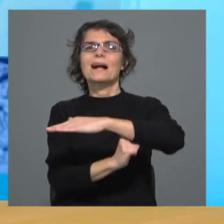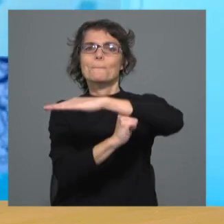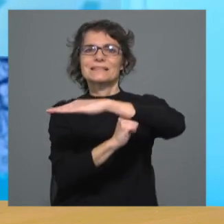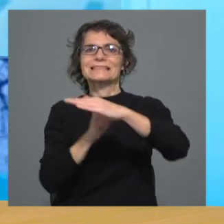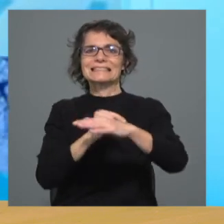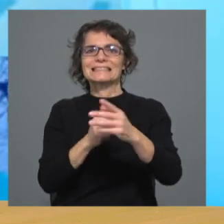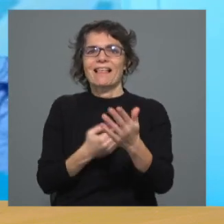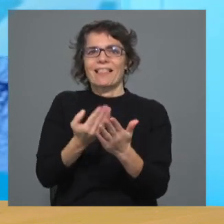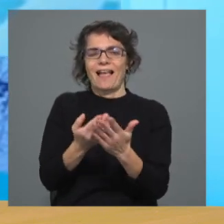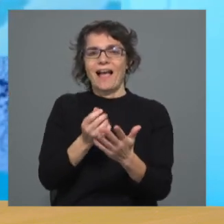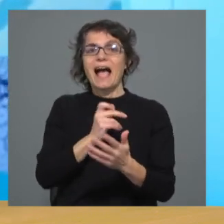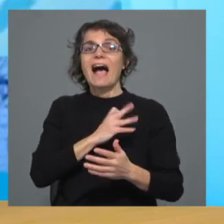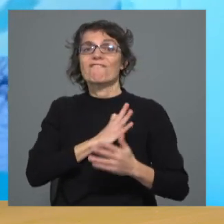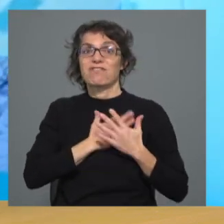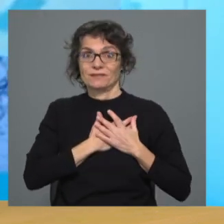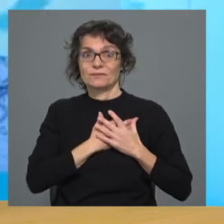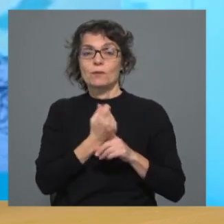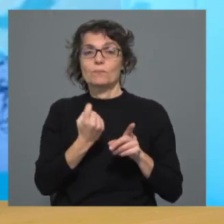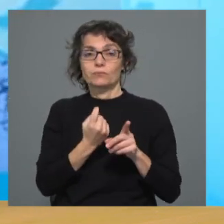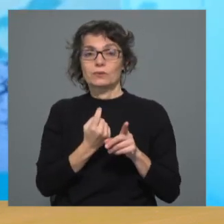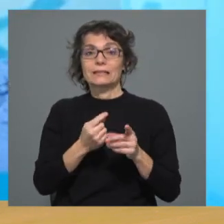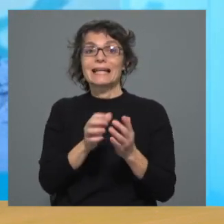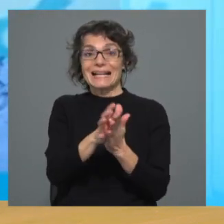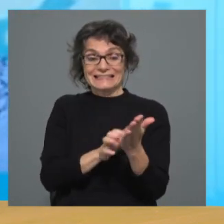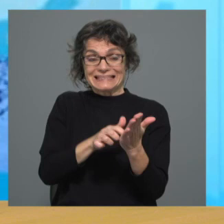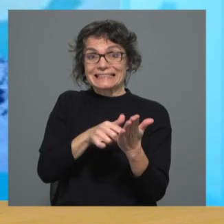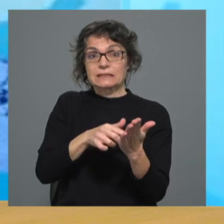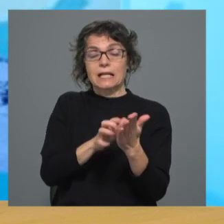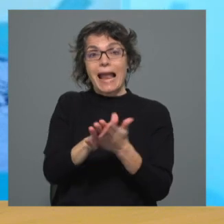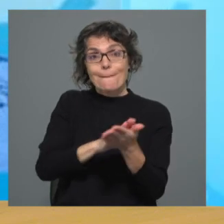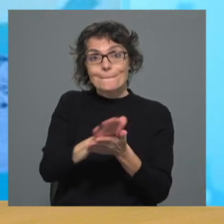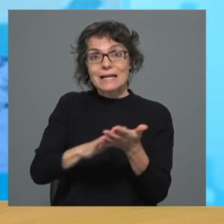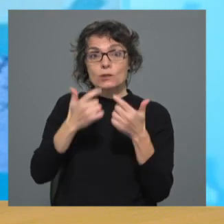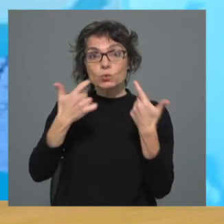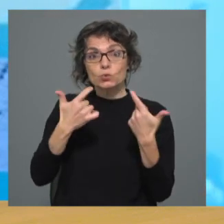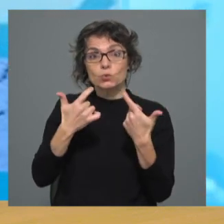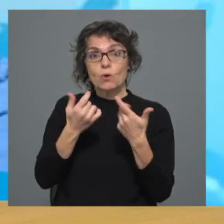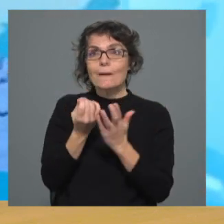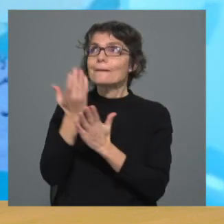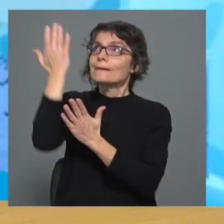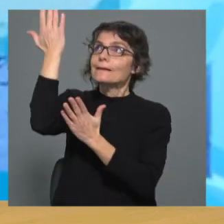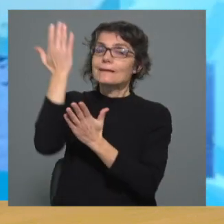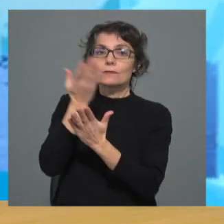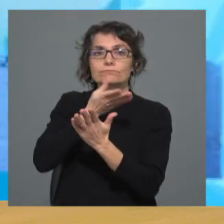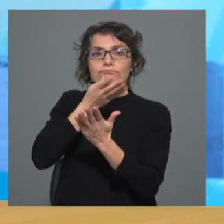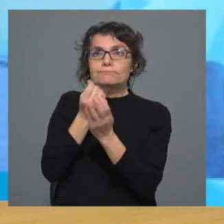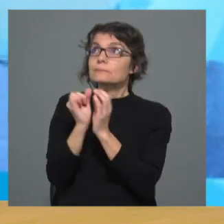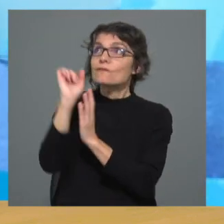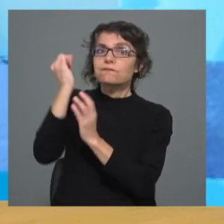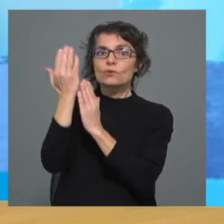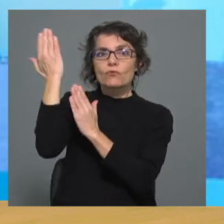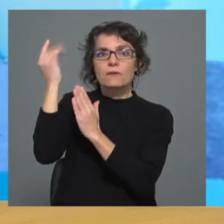ir buscá-los fora, porque é de facto a partir da Palavra de Deus que a vida da Igreja e a vida dos